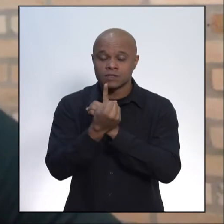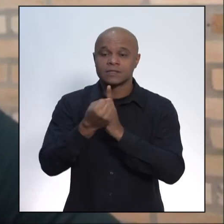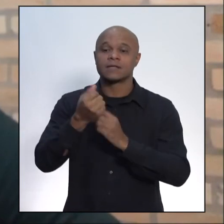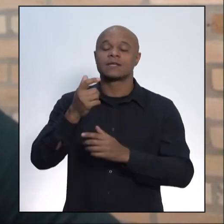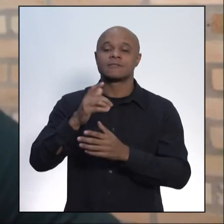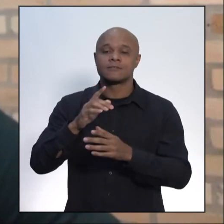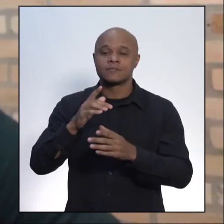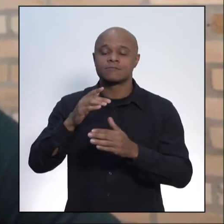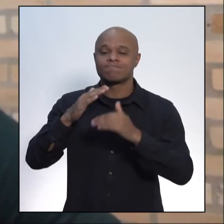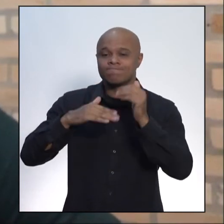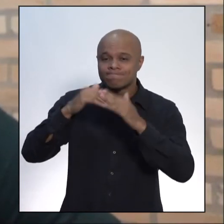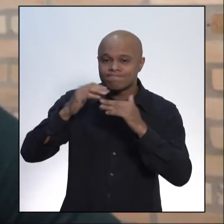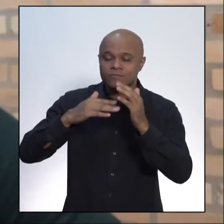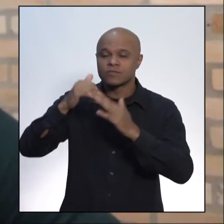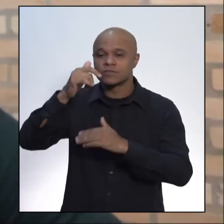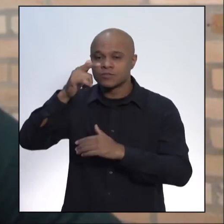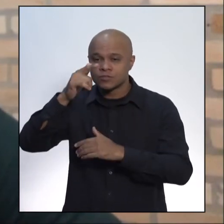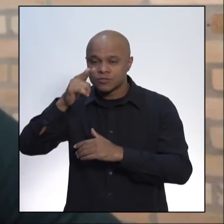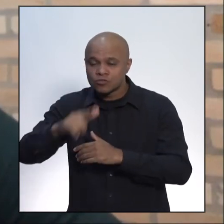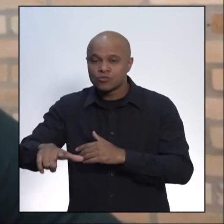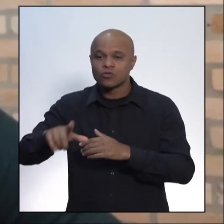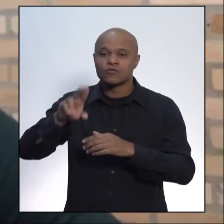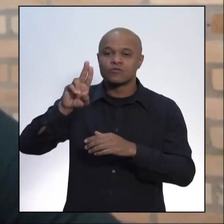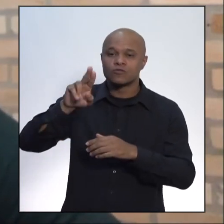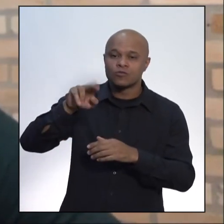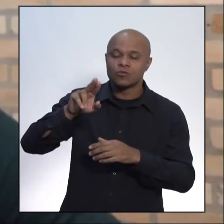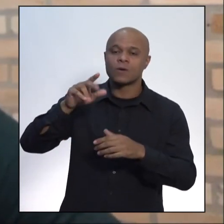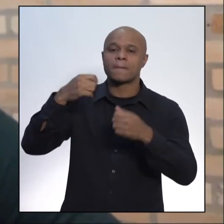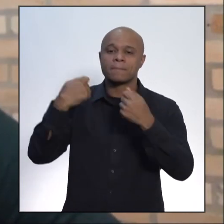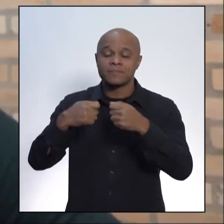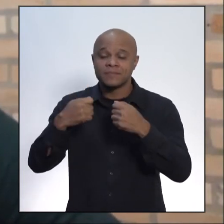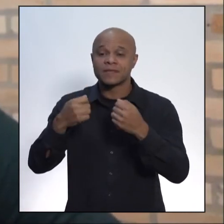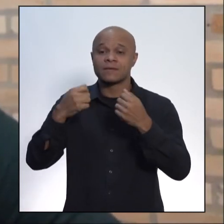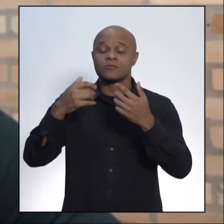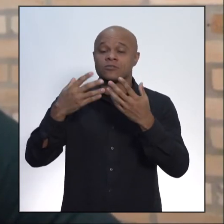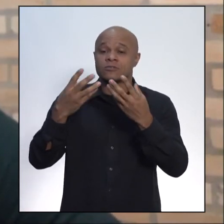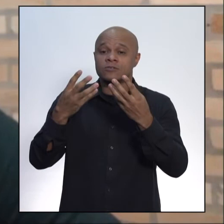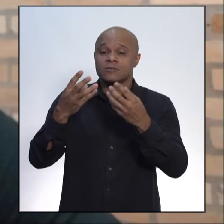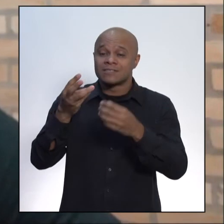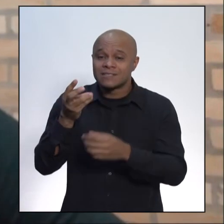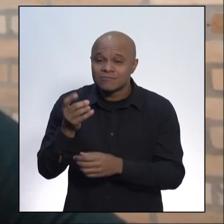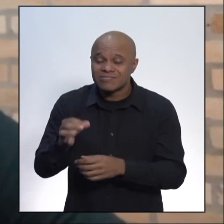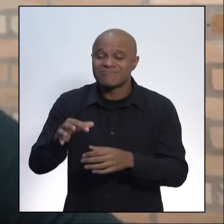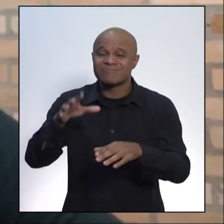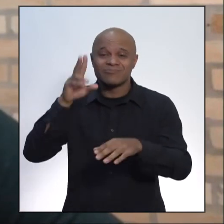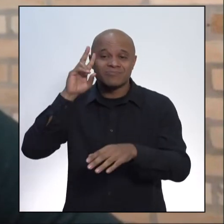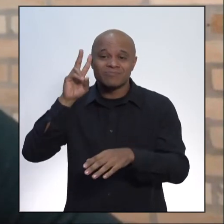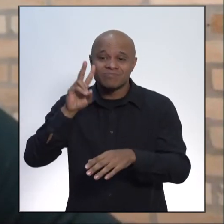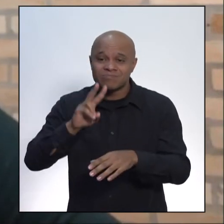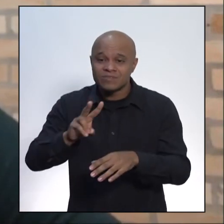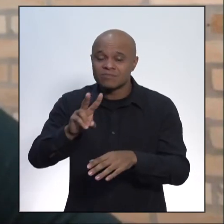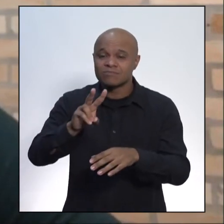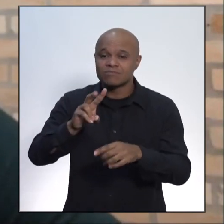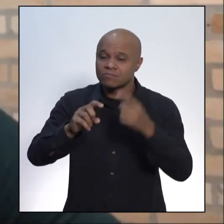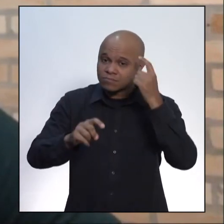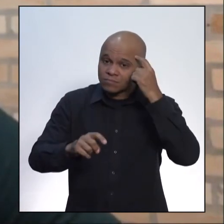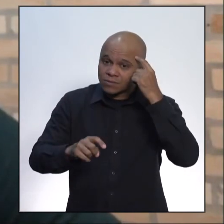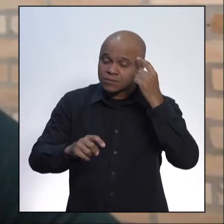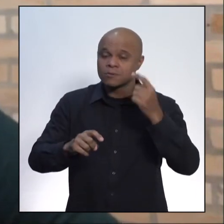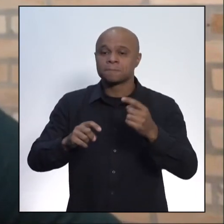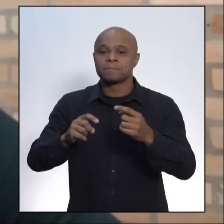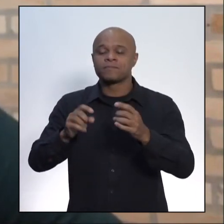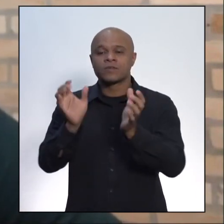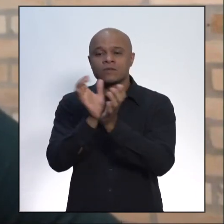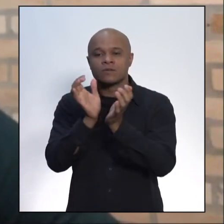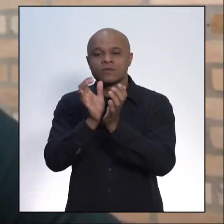gente precisou tanto ter adultos que pensassem de forma autônoma, no sentido de pensar num coletivo, e que esse coletivo seja